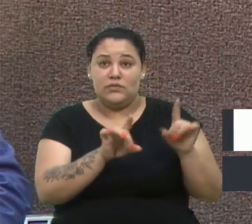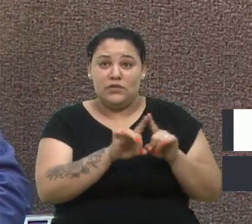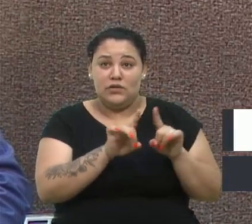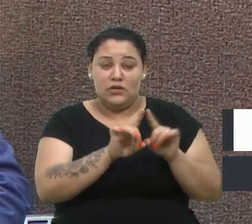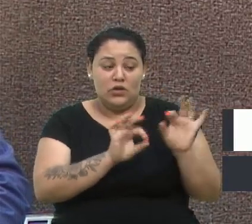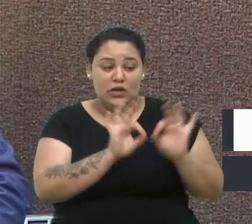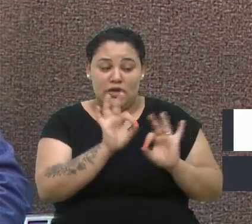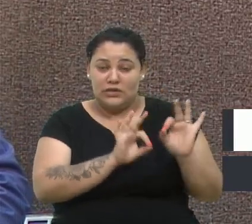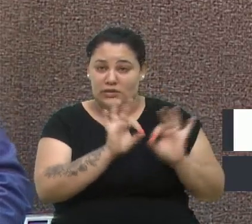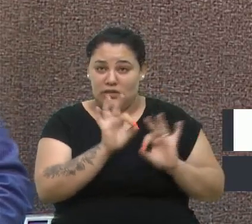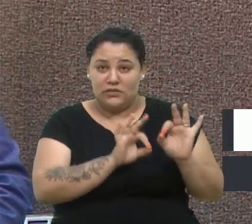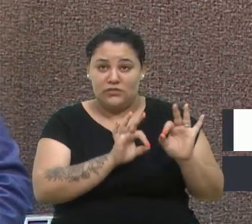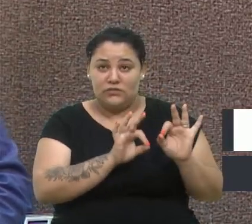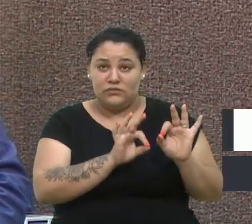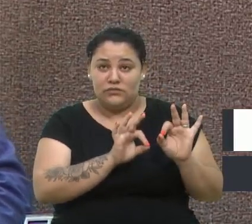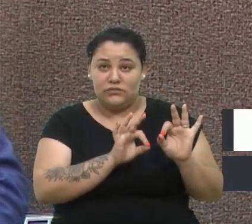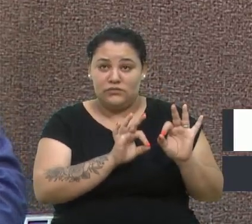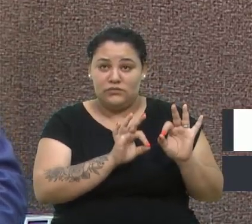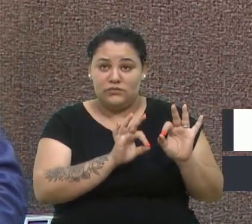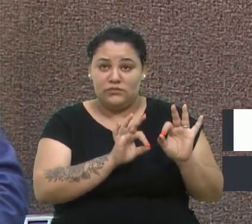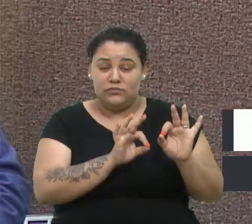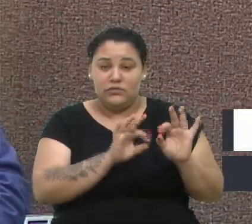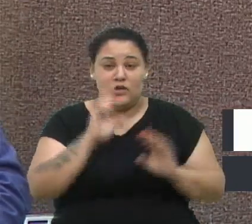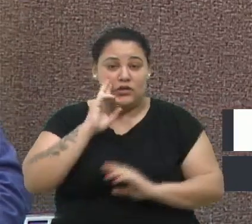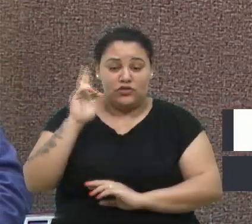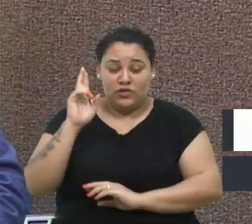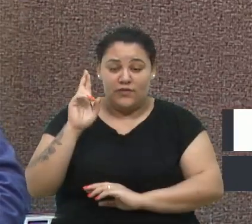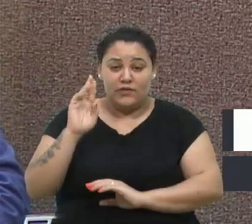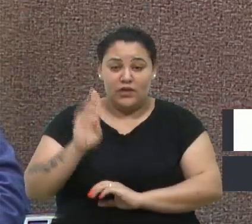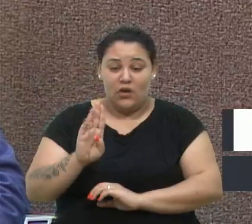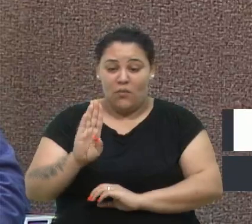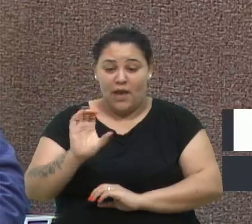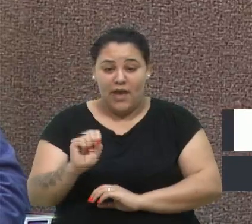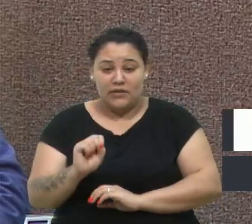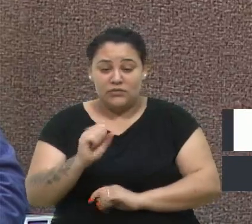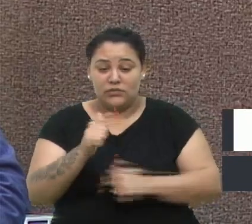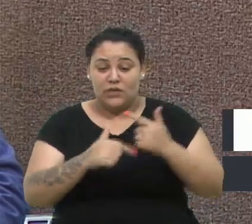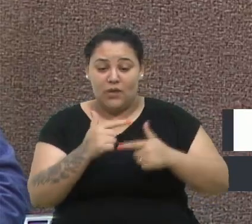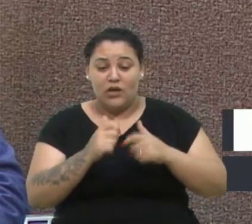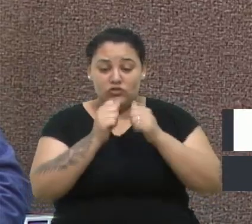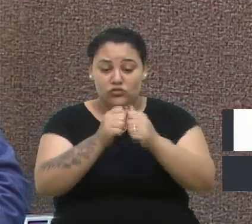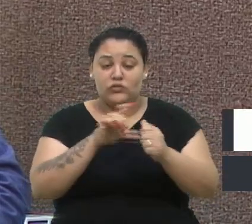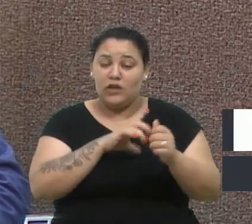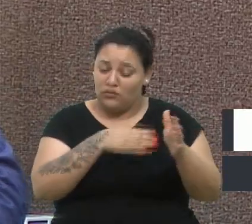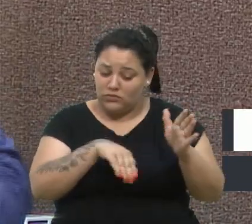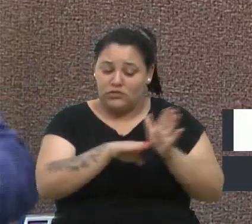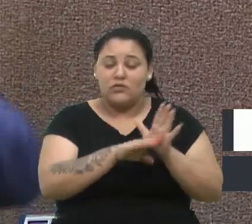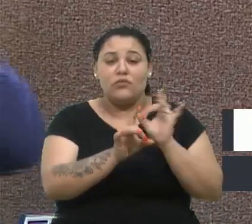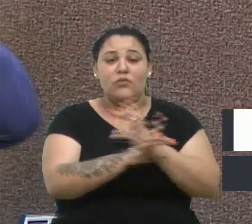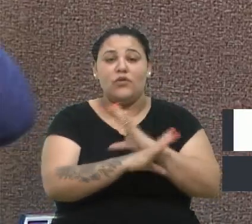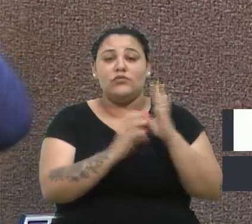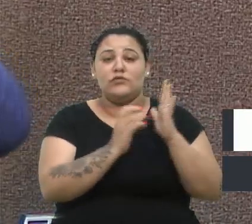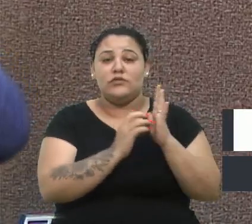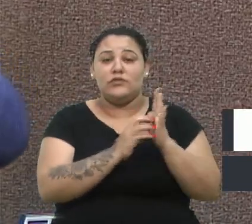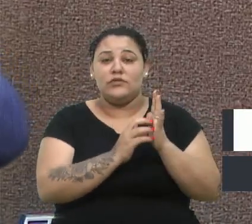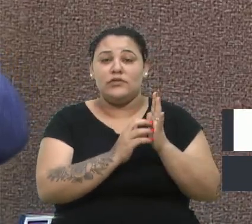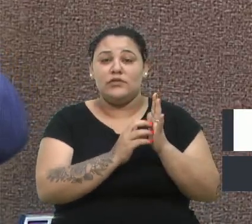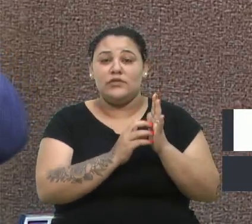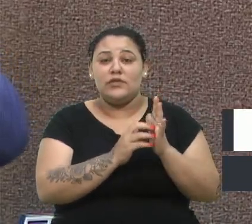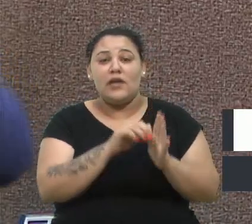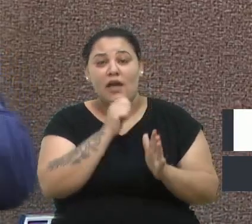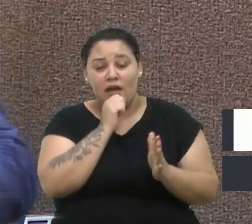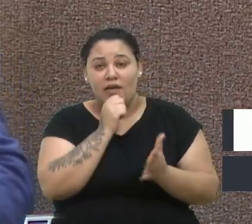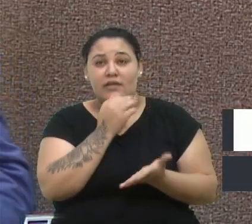UBS Tijuca, e, a partir de um trabalho conjunto, tem ali um estacionamento para os servidores, que falta ainda completar, mas é